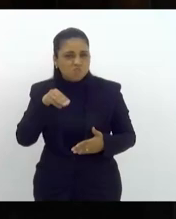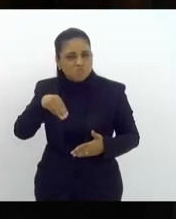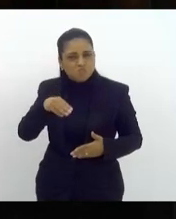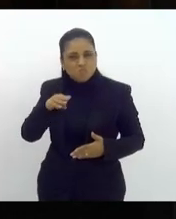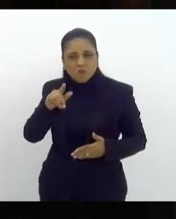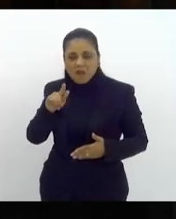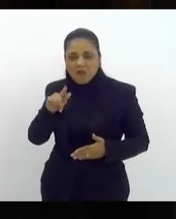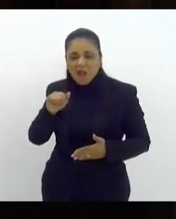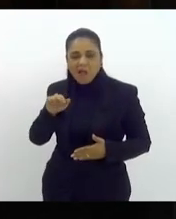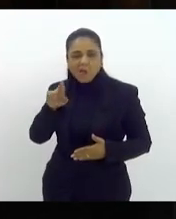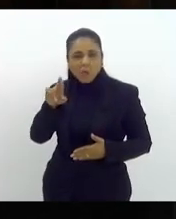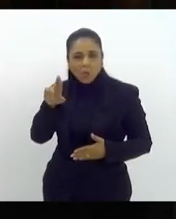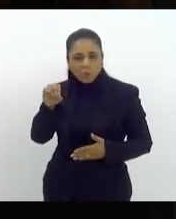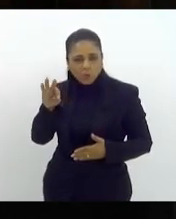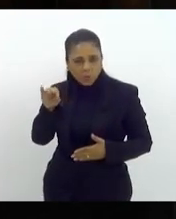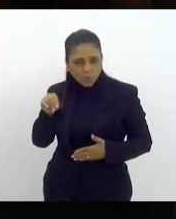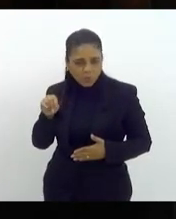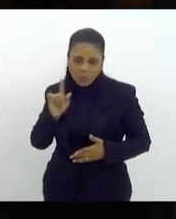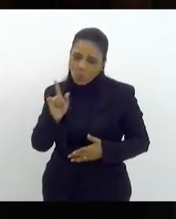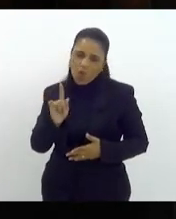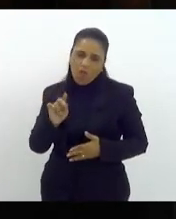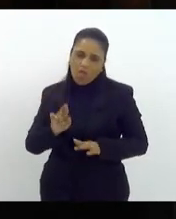são bandidos entendeu